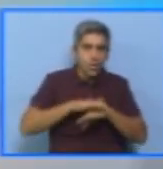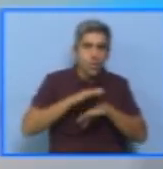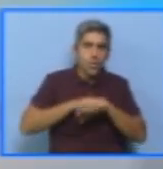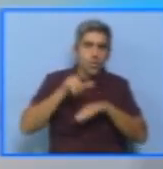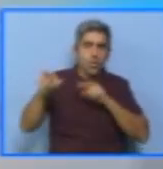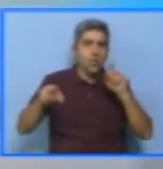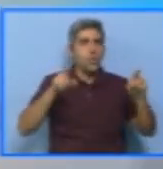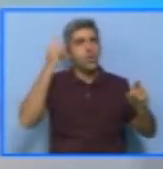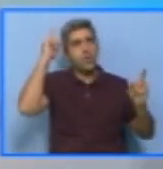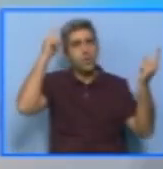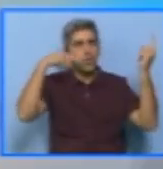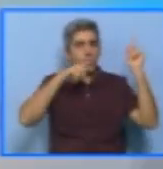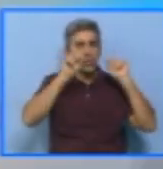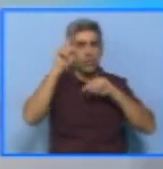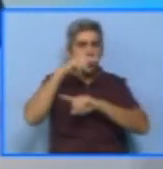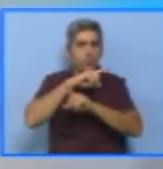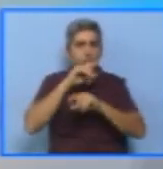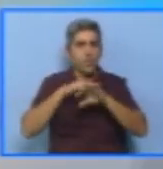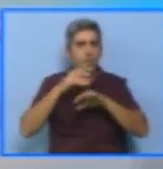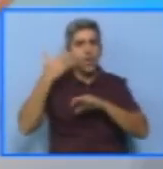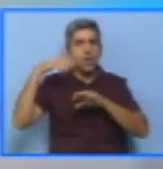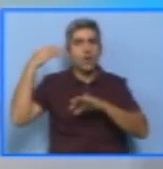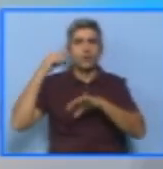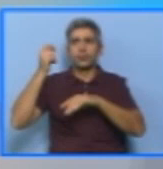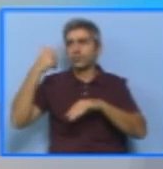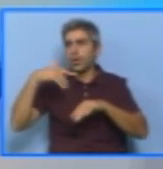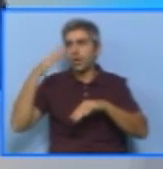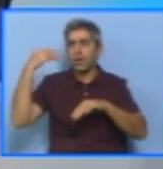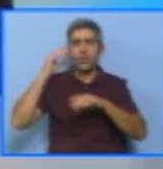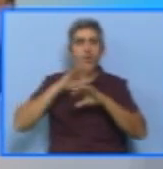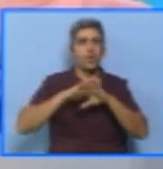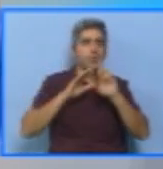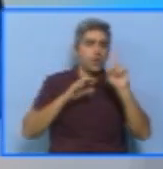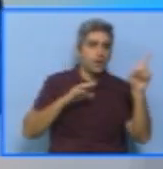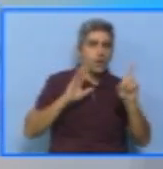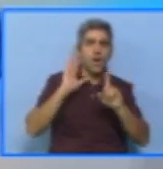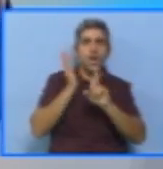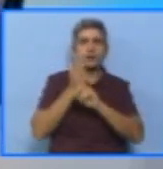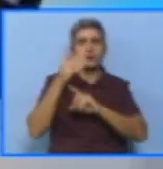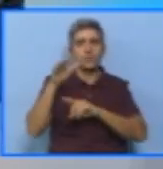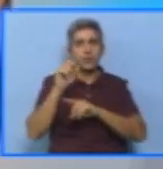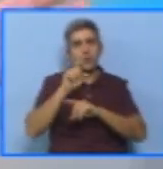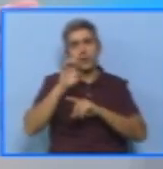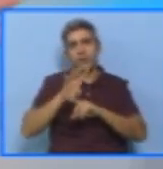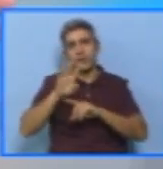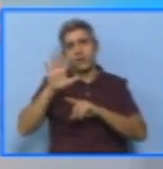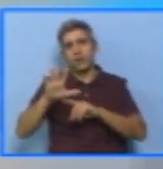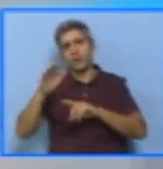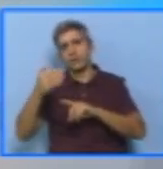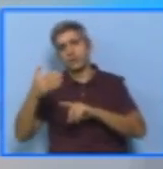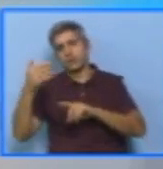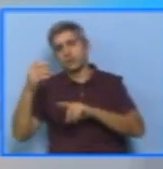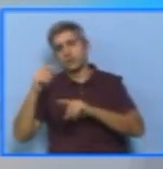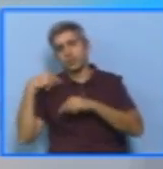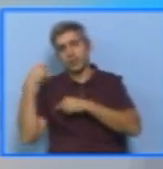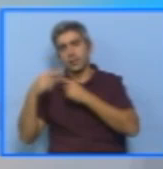a história, a culpabilizar os antepassados, porque castiga até à quarta, quinta ou sétima geração,